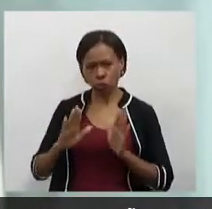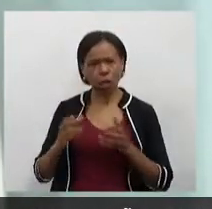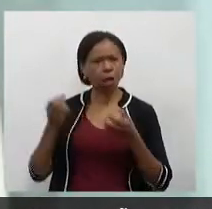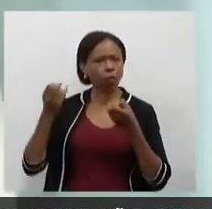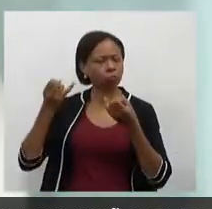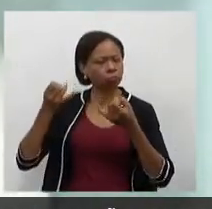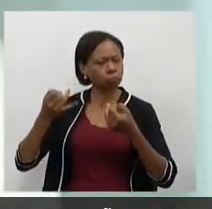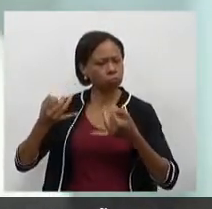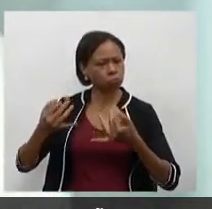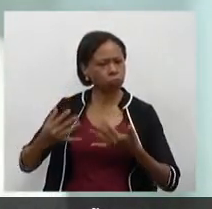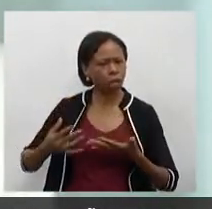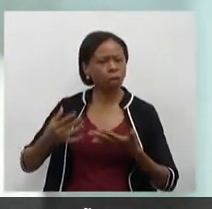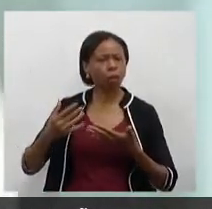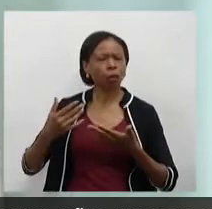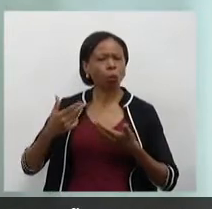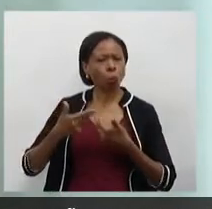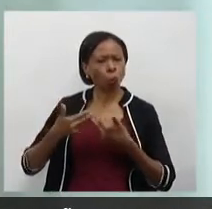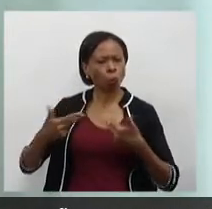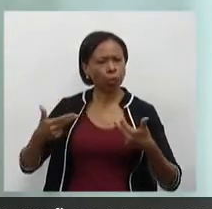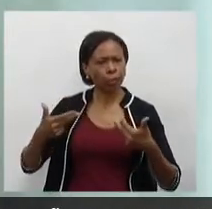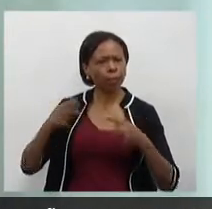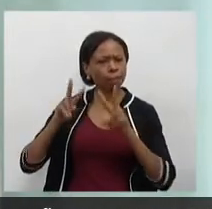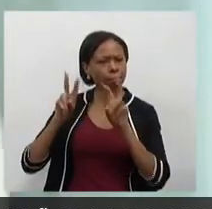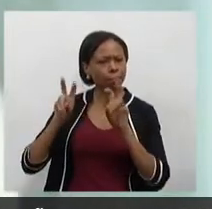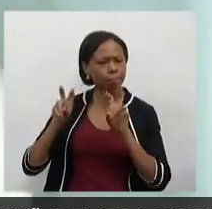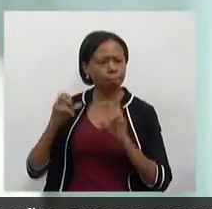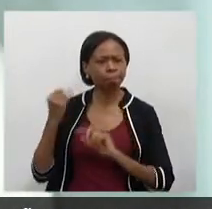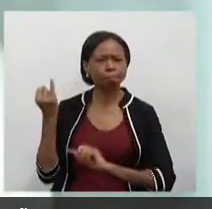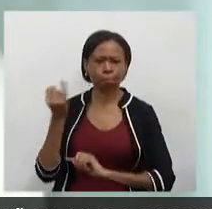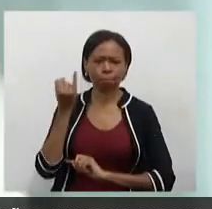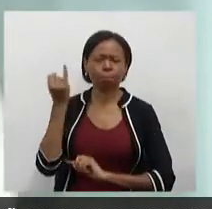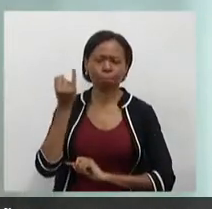importantíssimas, desde o primeiro até o final.